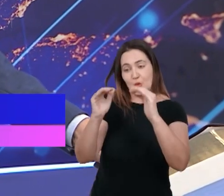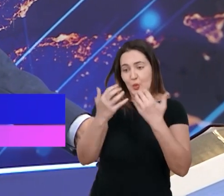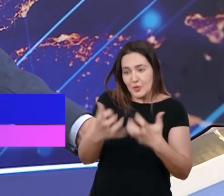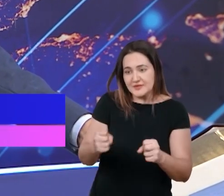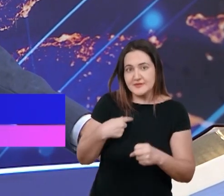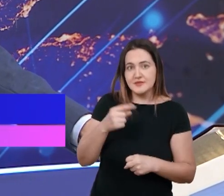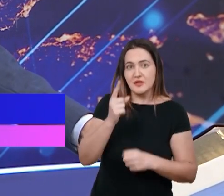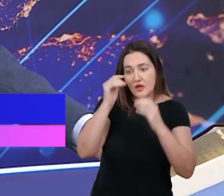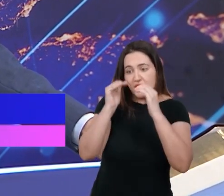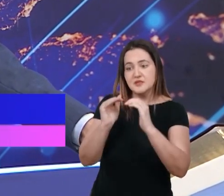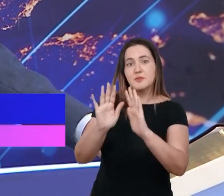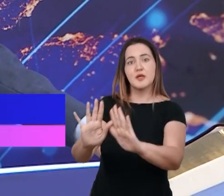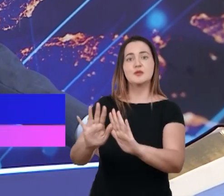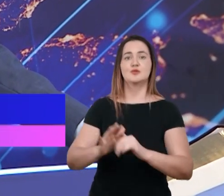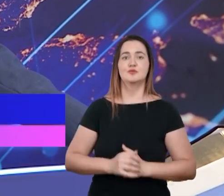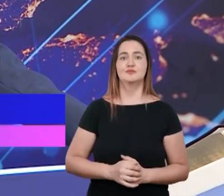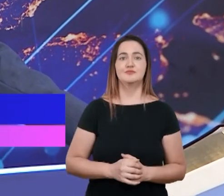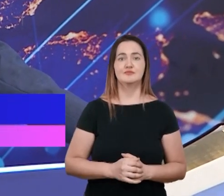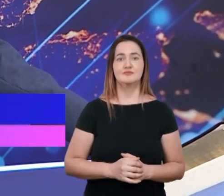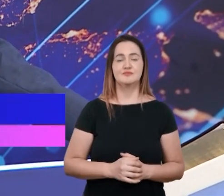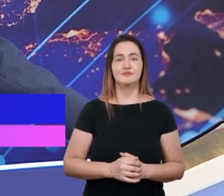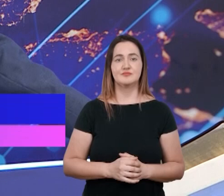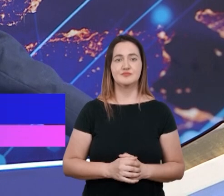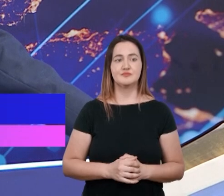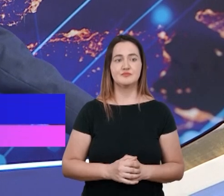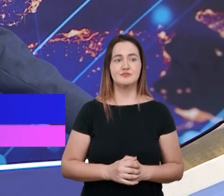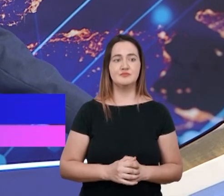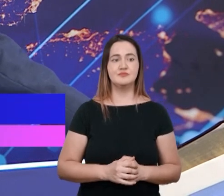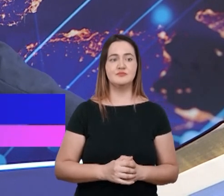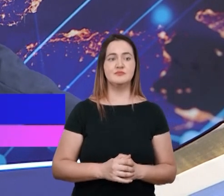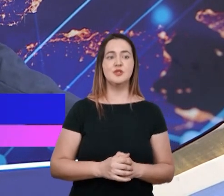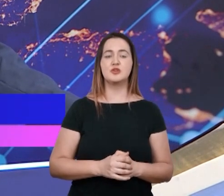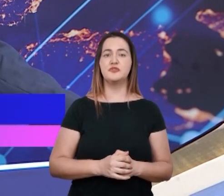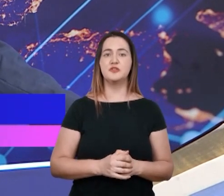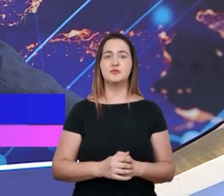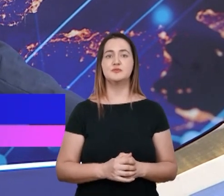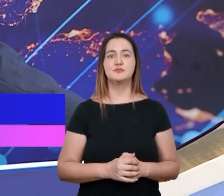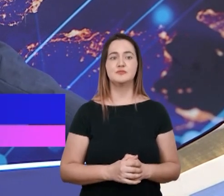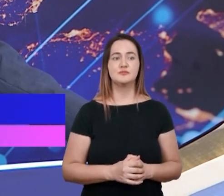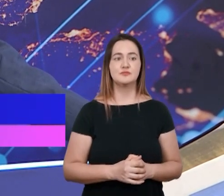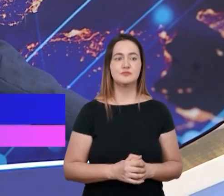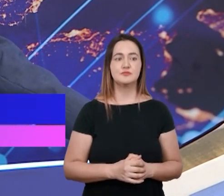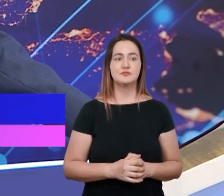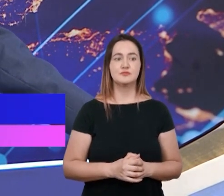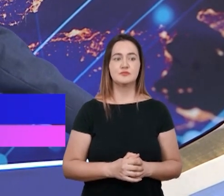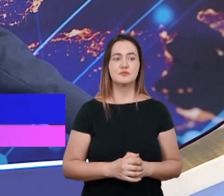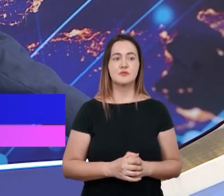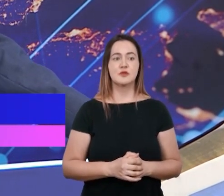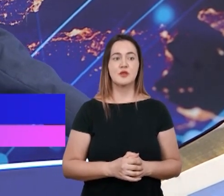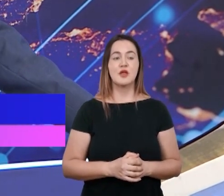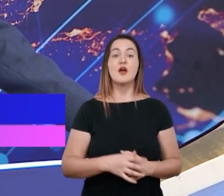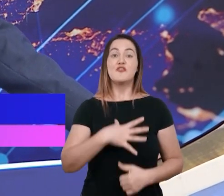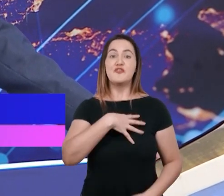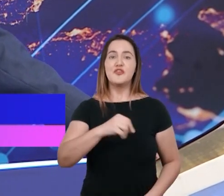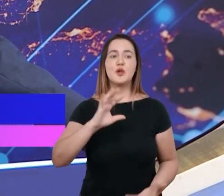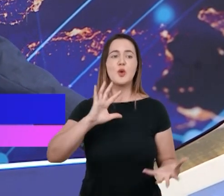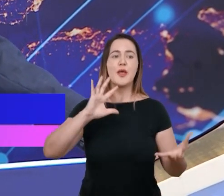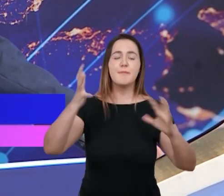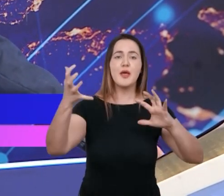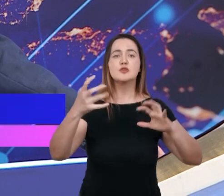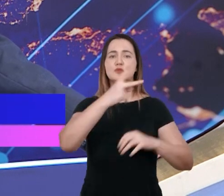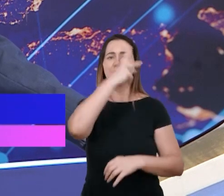Senhor. O filho rebelde é aquele que se nega a aceitar. É o que abandona e não